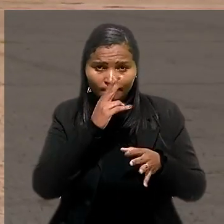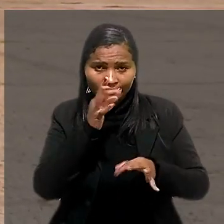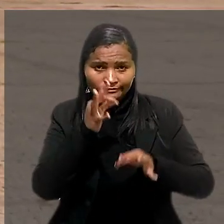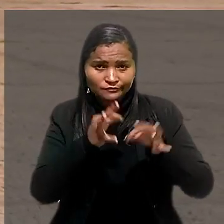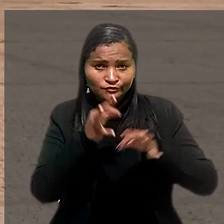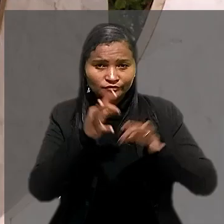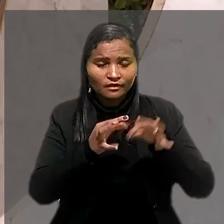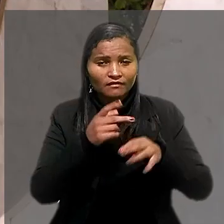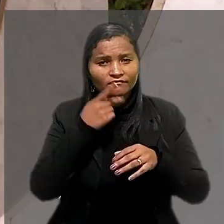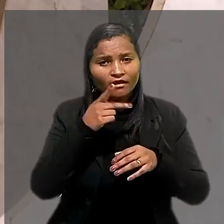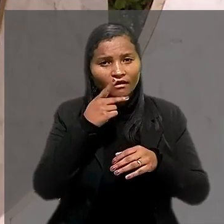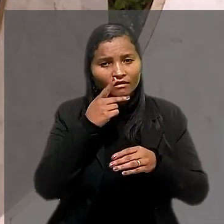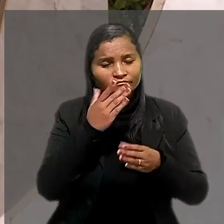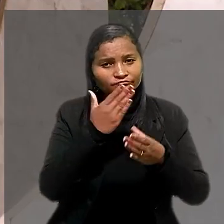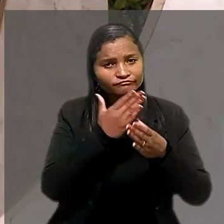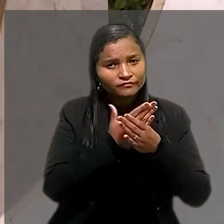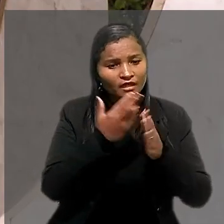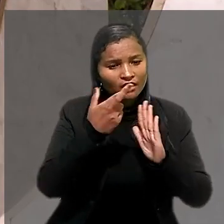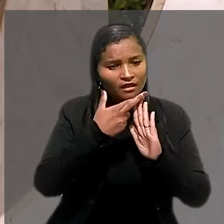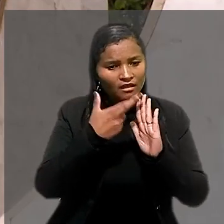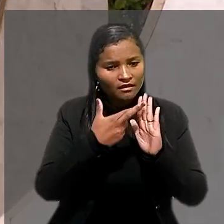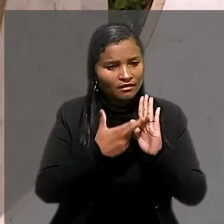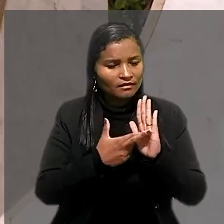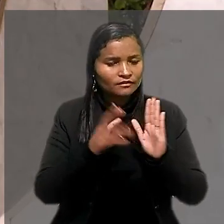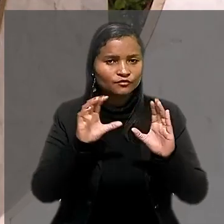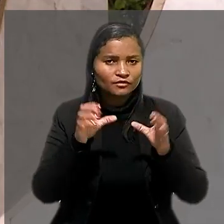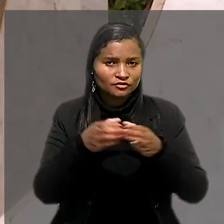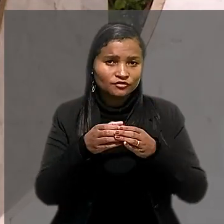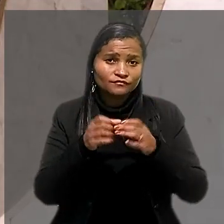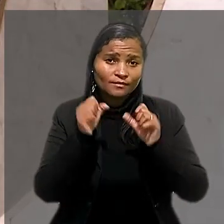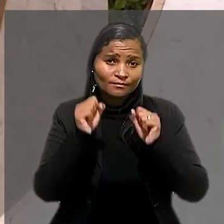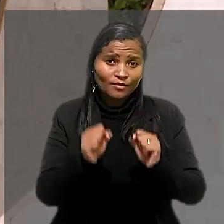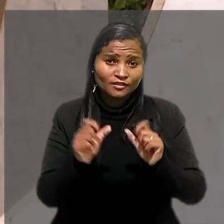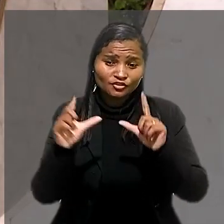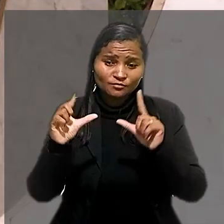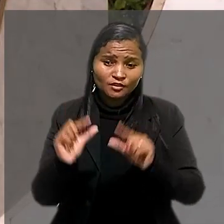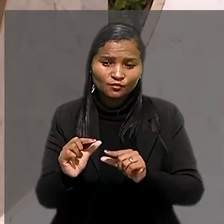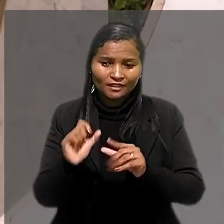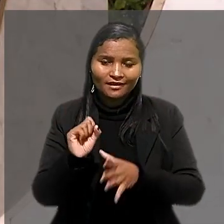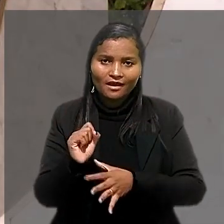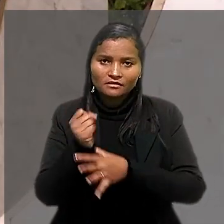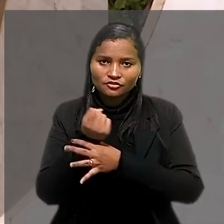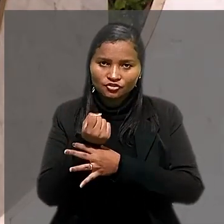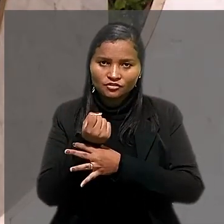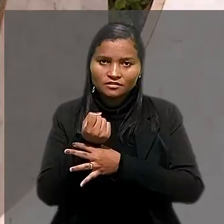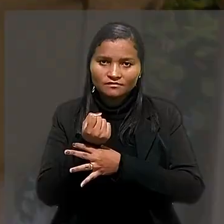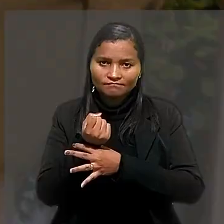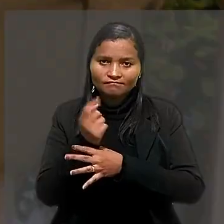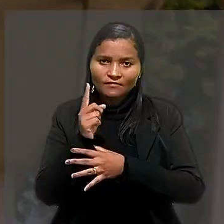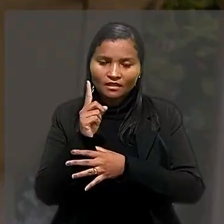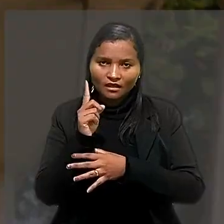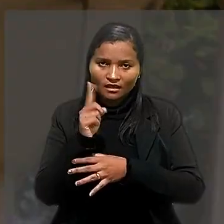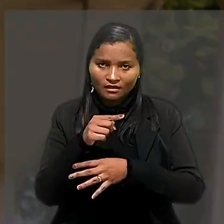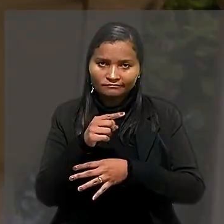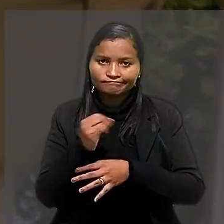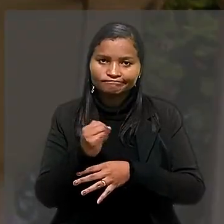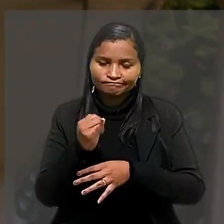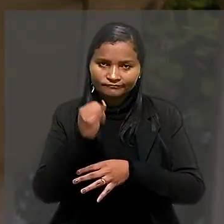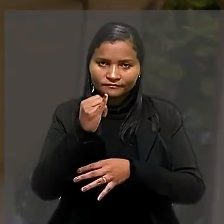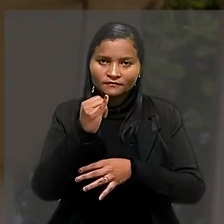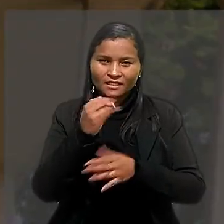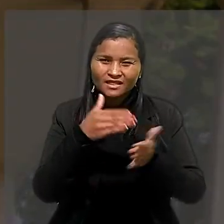mesmo julgado assinala que os casos em que as normas coletivas podem reduzir garantias são